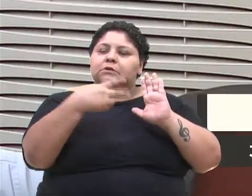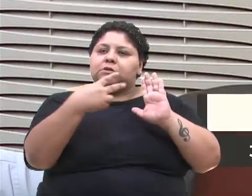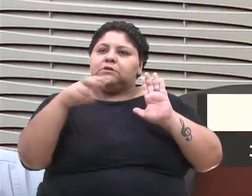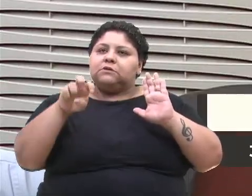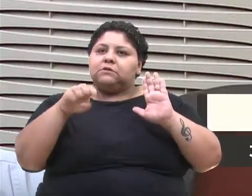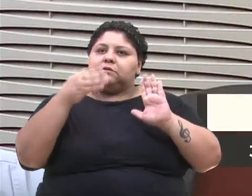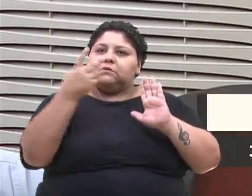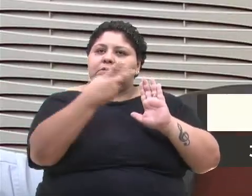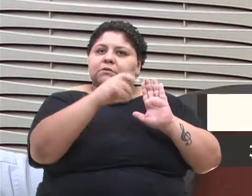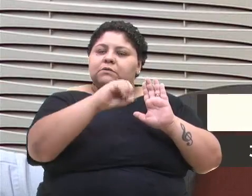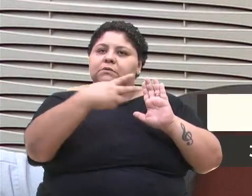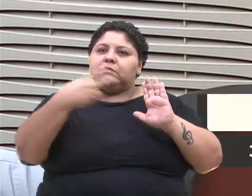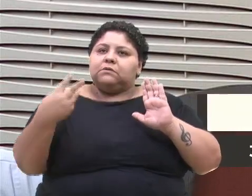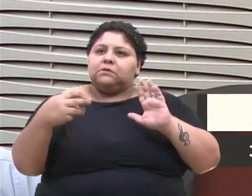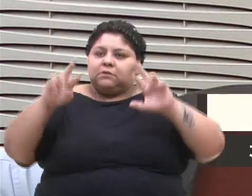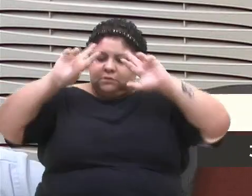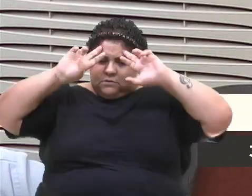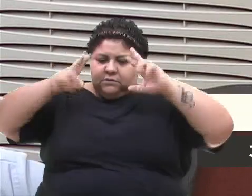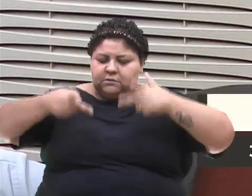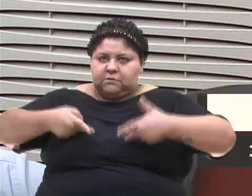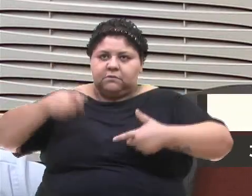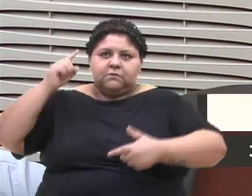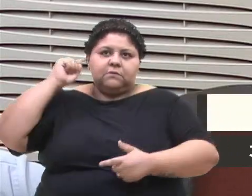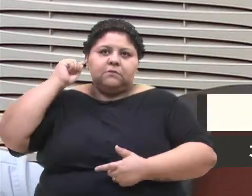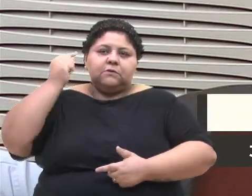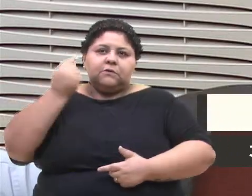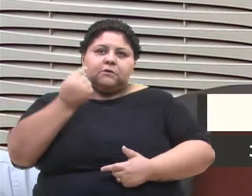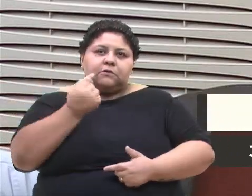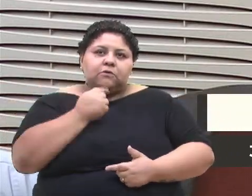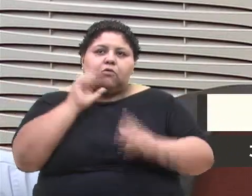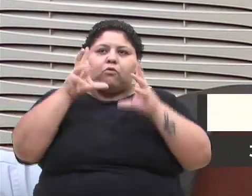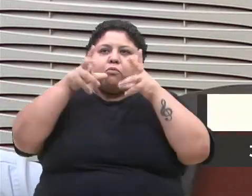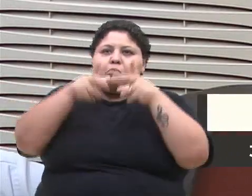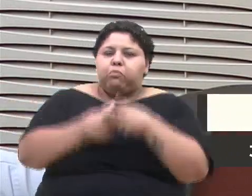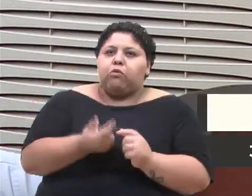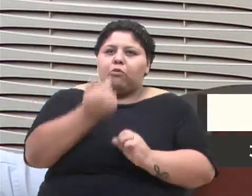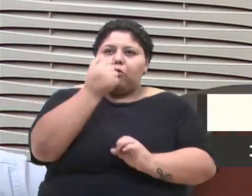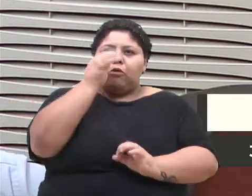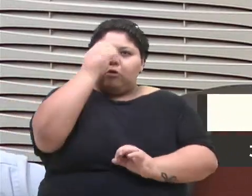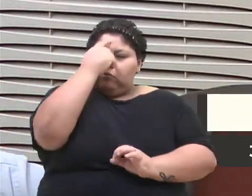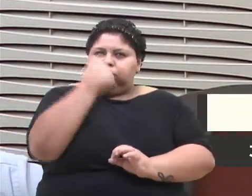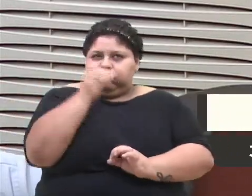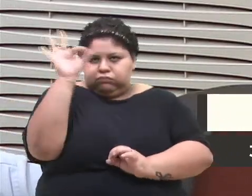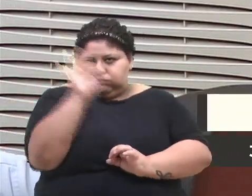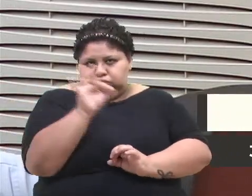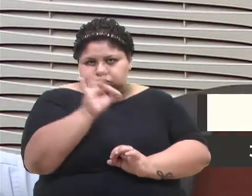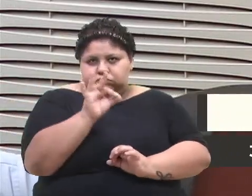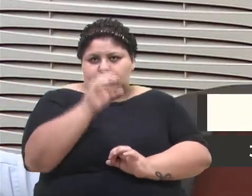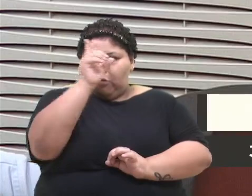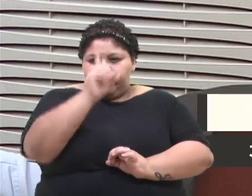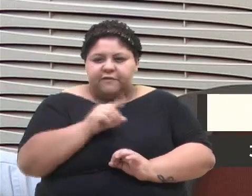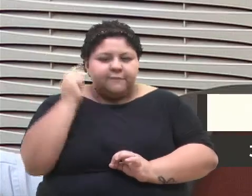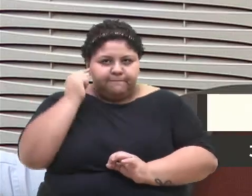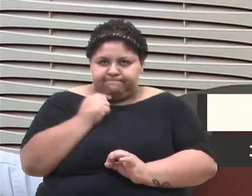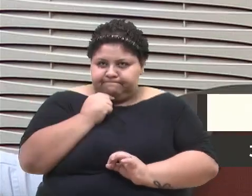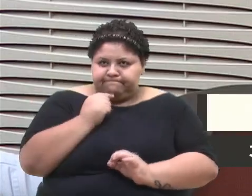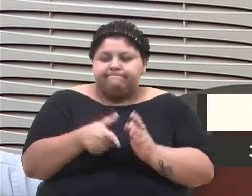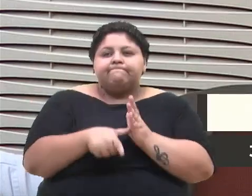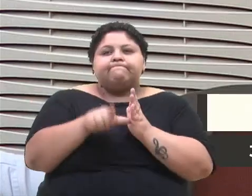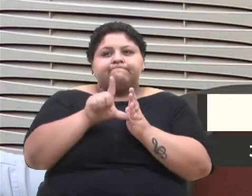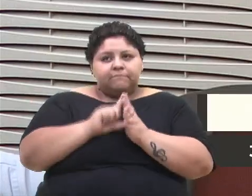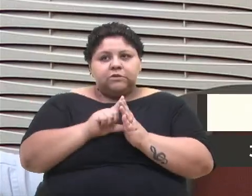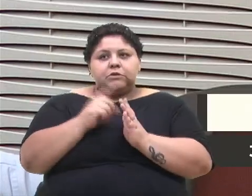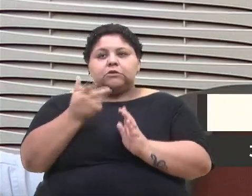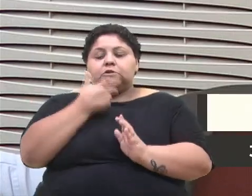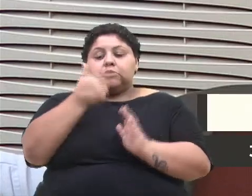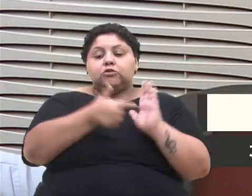125/2022, que reconhece a surdez unilateral, total ou parcial como deficiência auditiva. Antes de mais nada, é importante destacar que